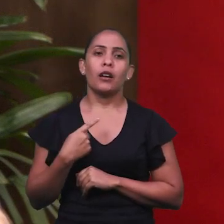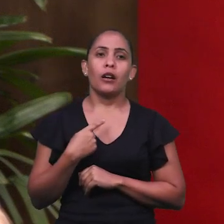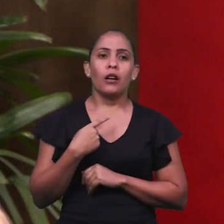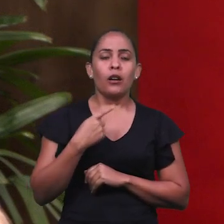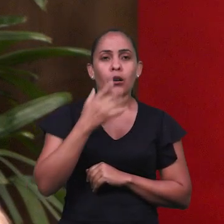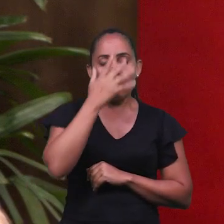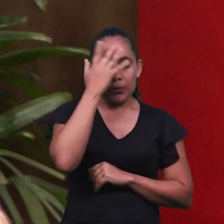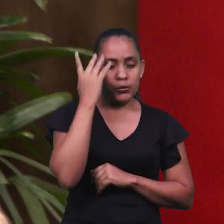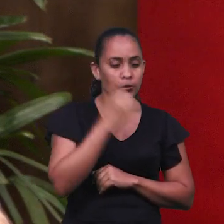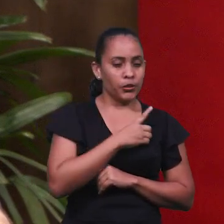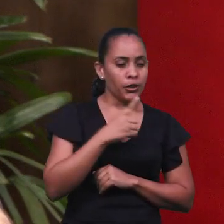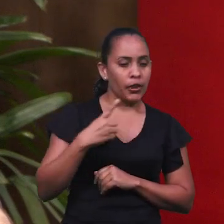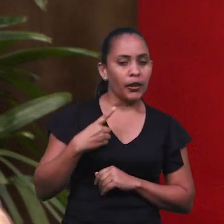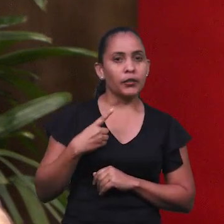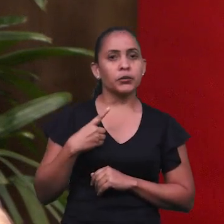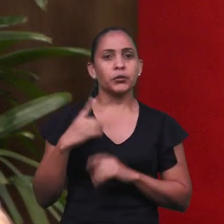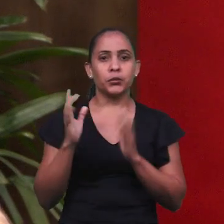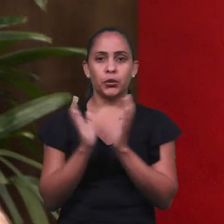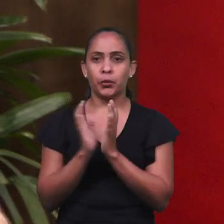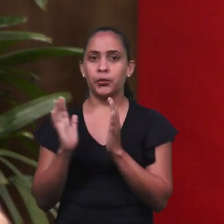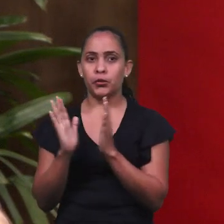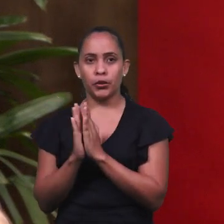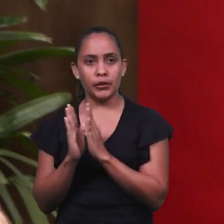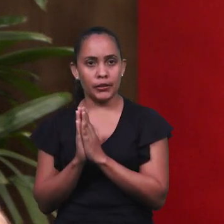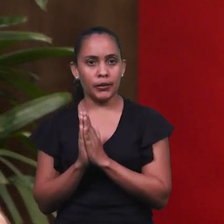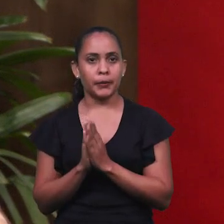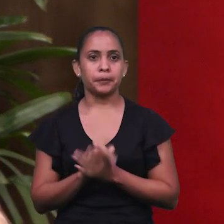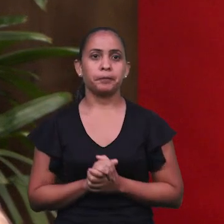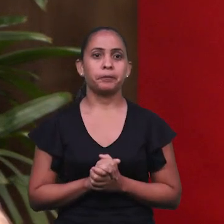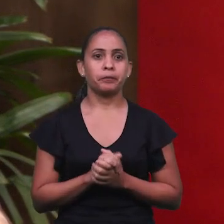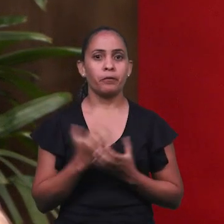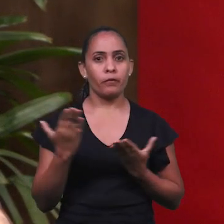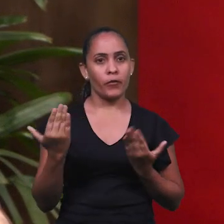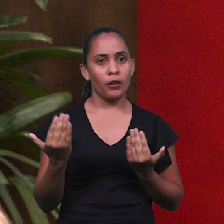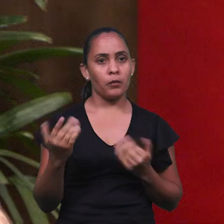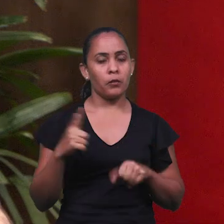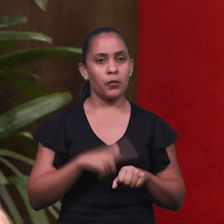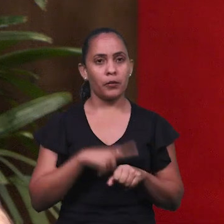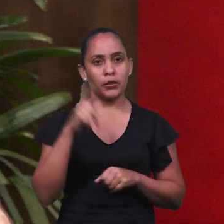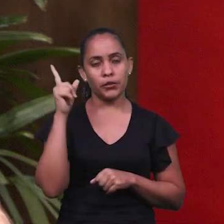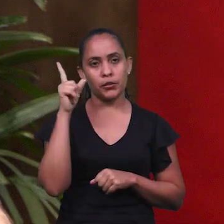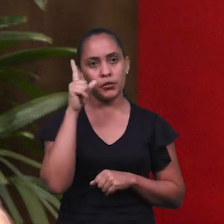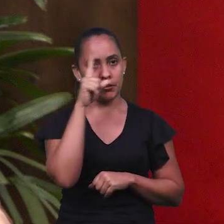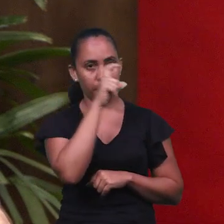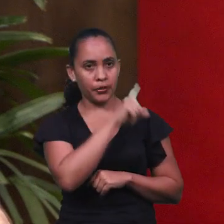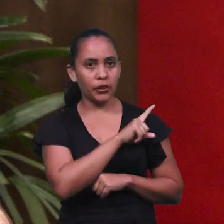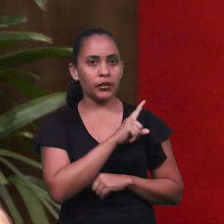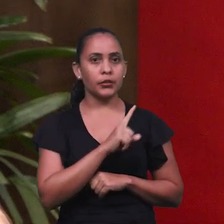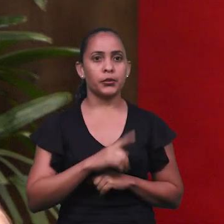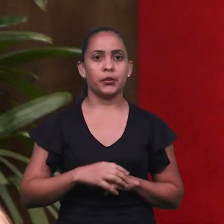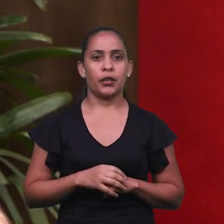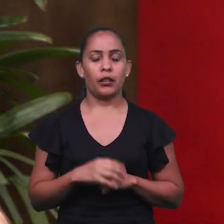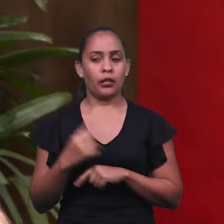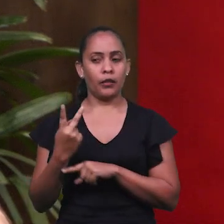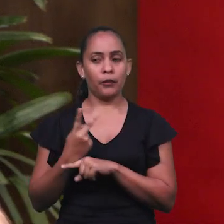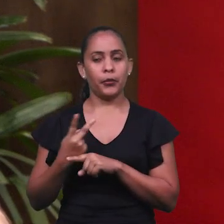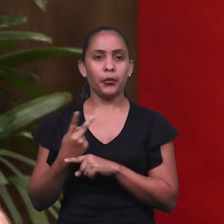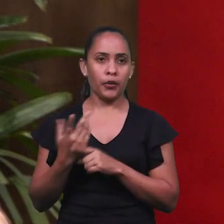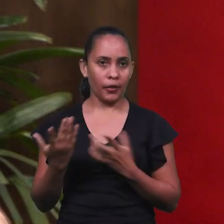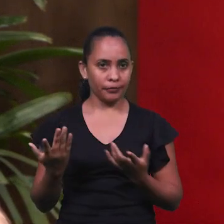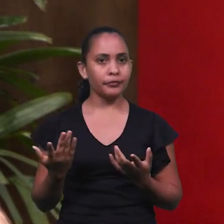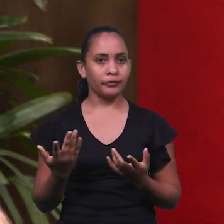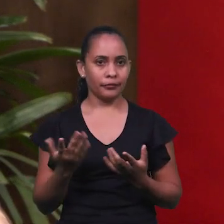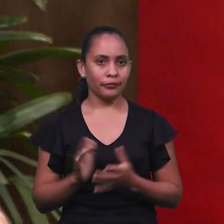de grupo, né, no grupo de intercessão. Caso o jovem esteja passando por uma situação e não consiga compreender, ele deve procurar o